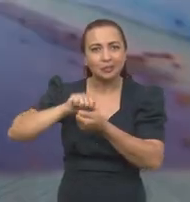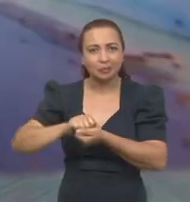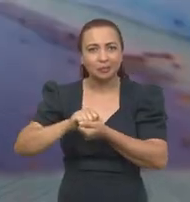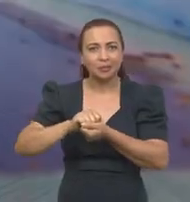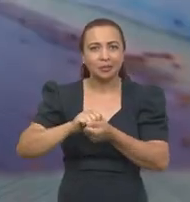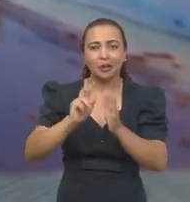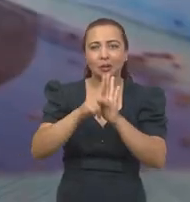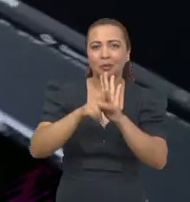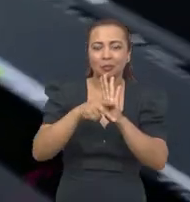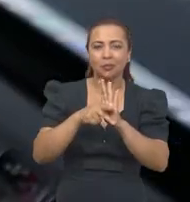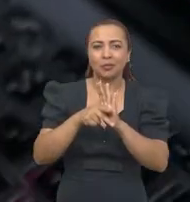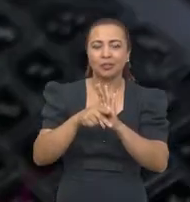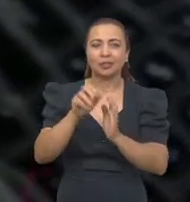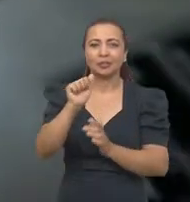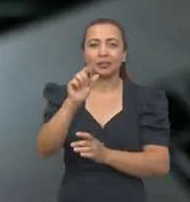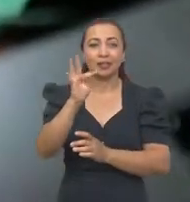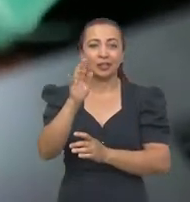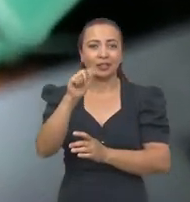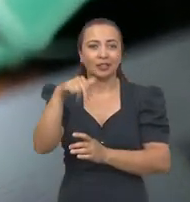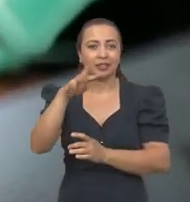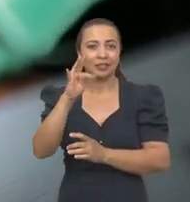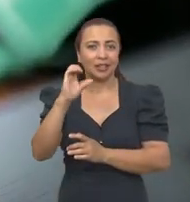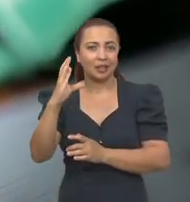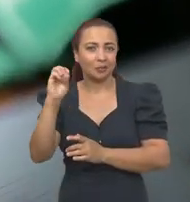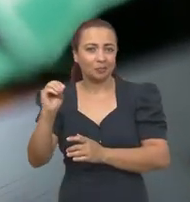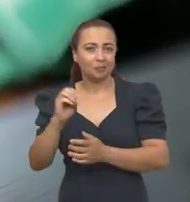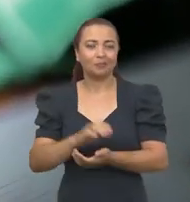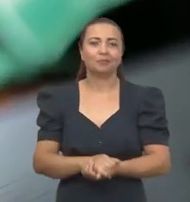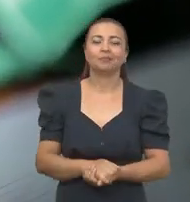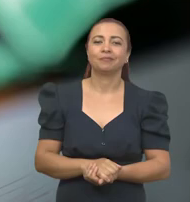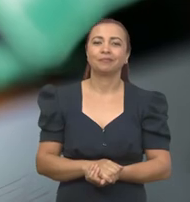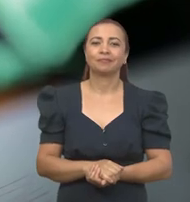ciência que é exatamente esse projeto a vontade e